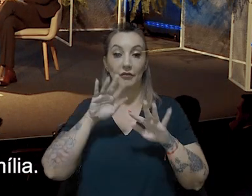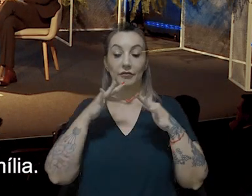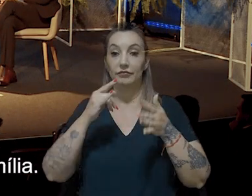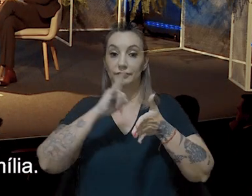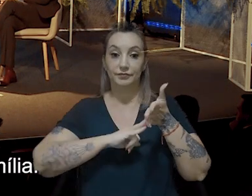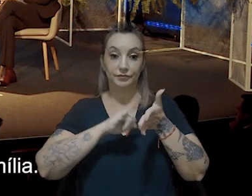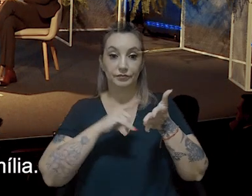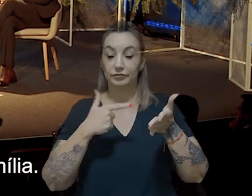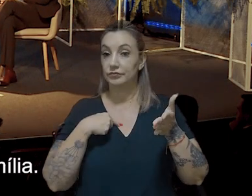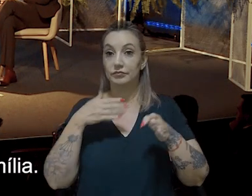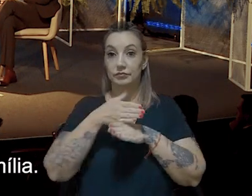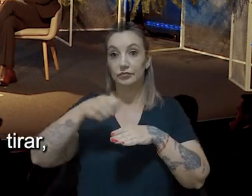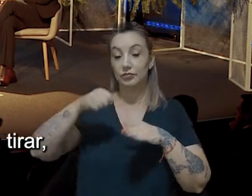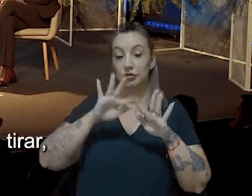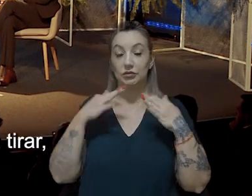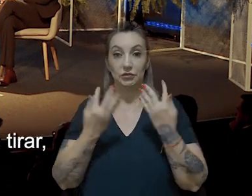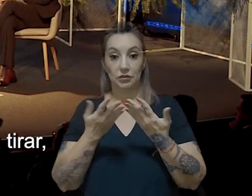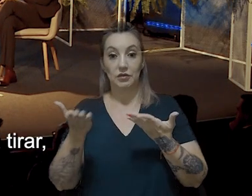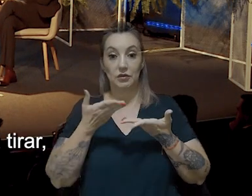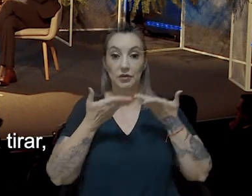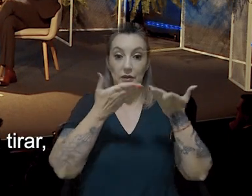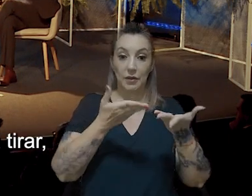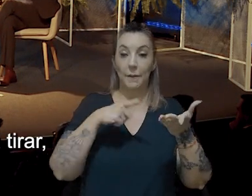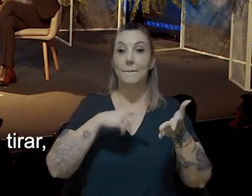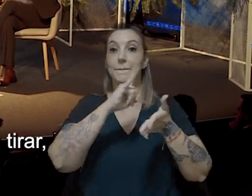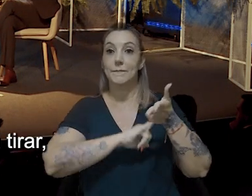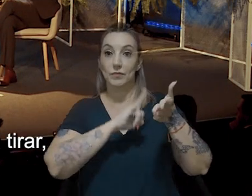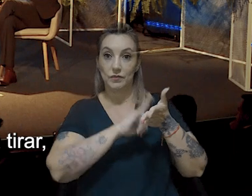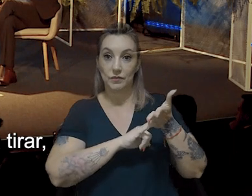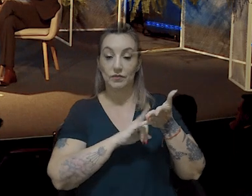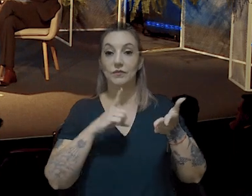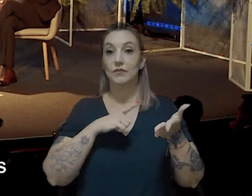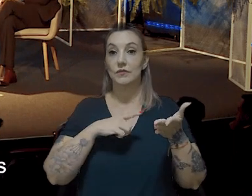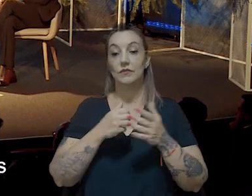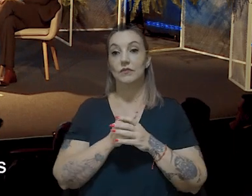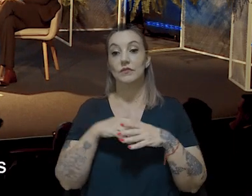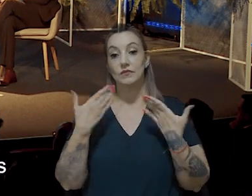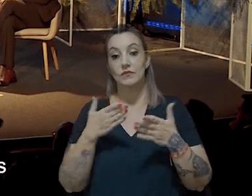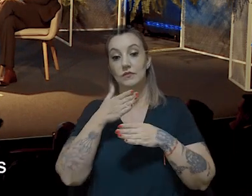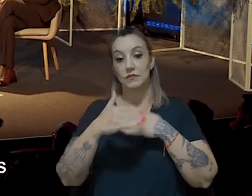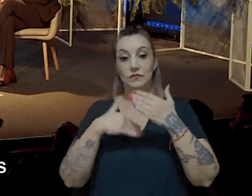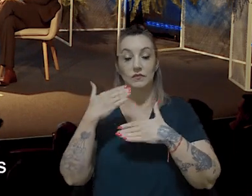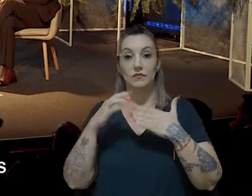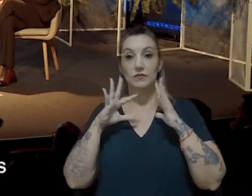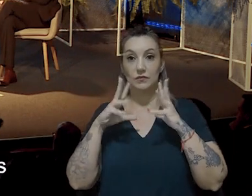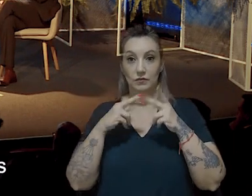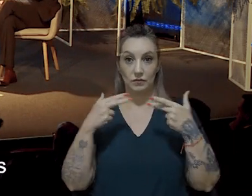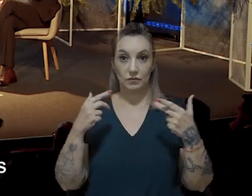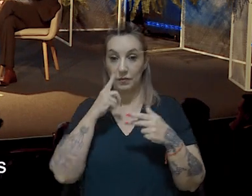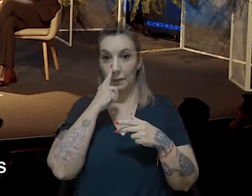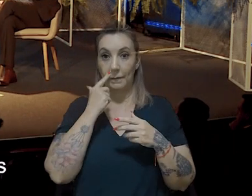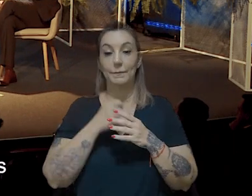documentação não podia nem ter acesso à bolsa família Então vamos levar esse pessoal para tirar né para ter os documentos e aí foi com depois com todos os